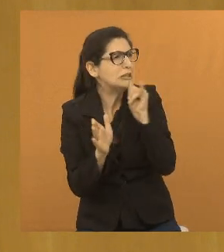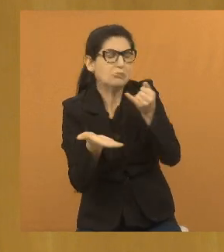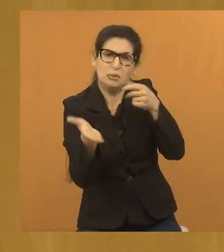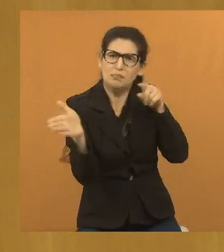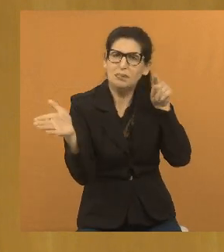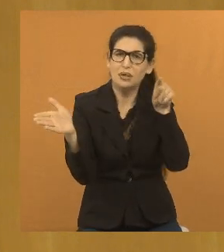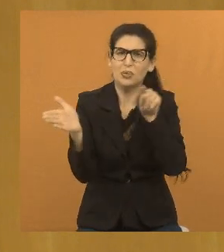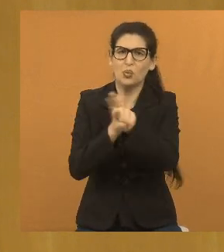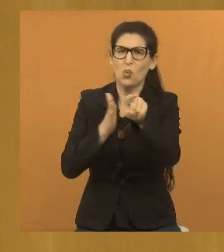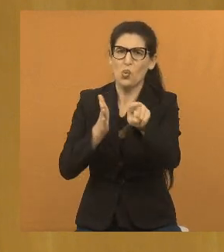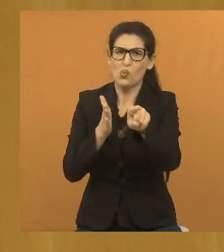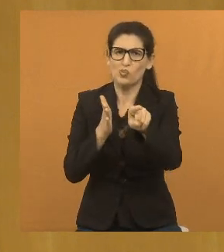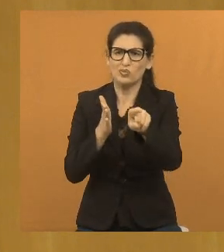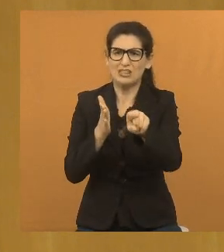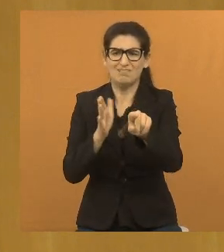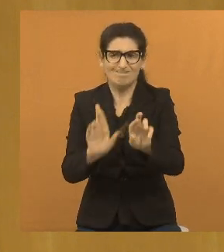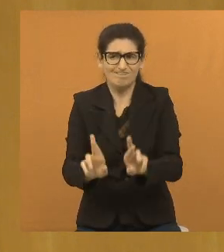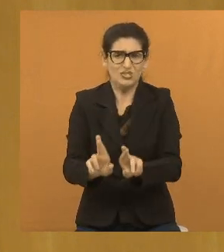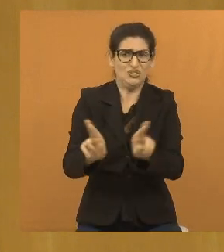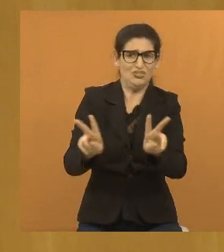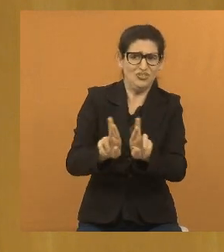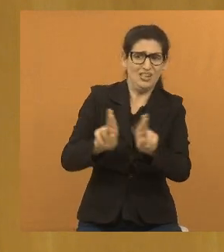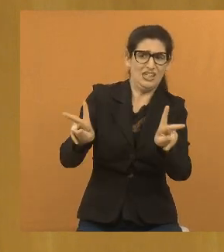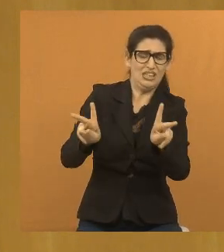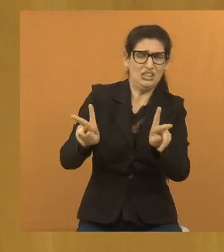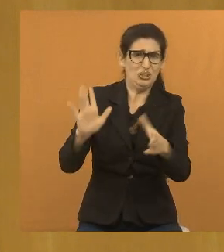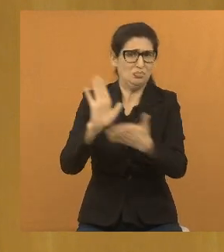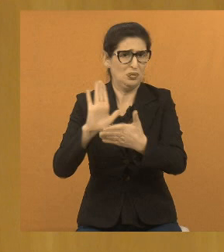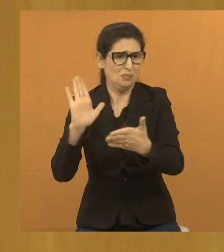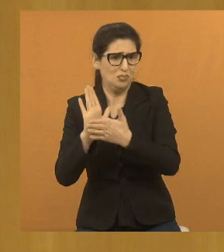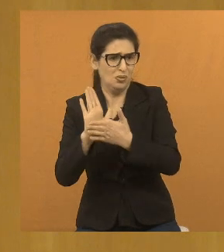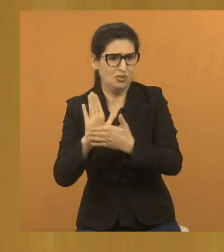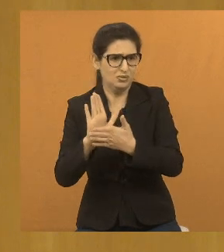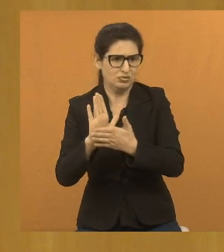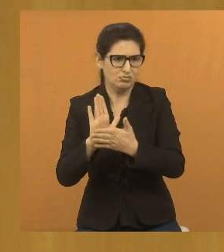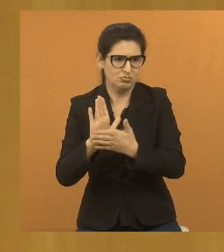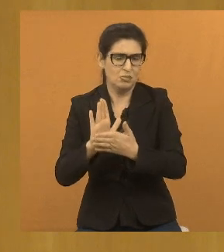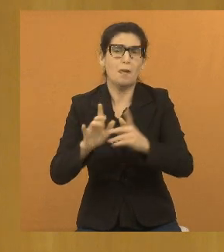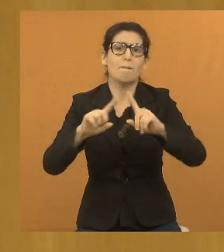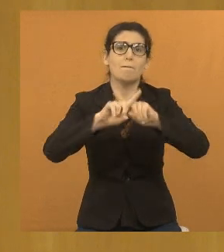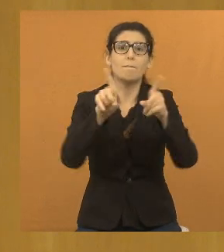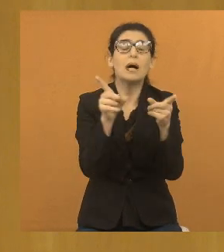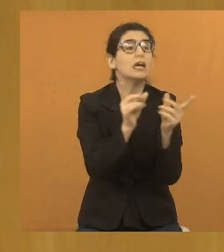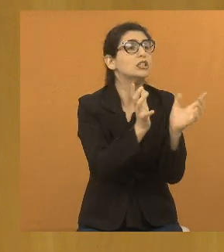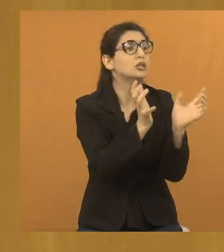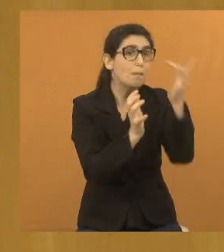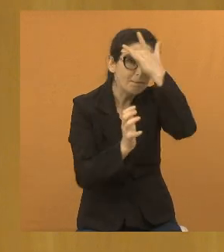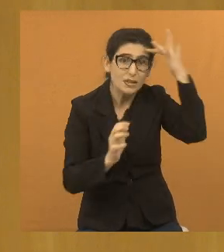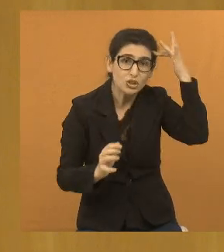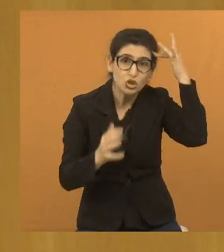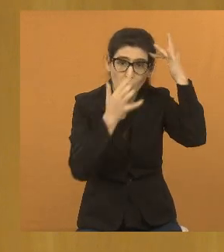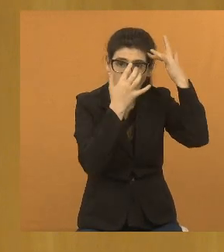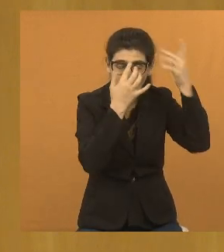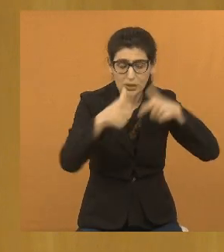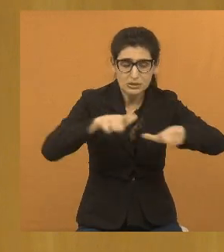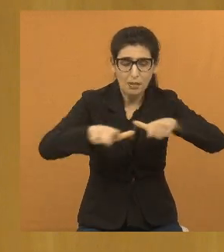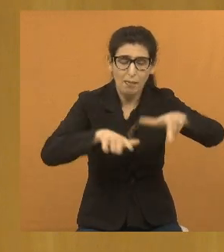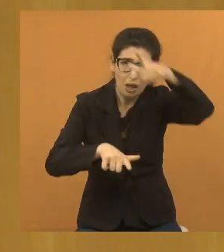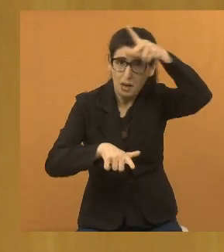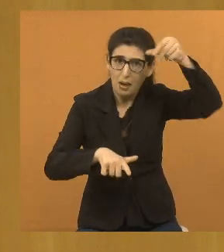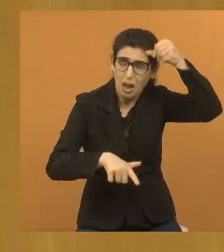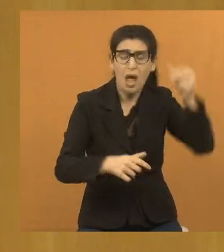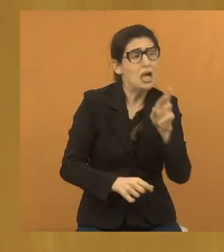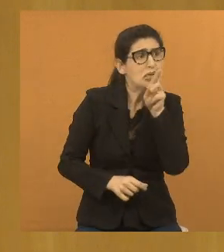tenham relação direta com o plano diretor. A gente está aqui, vários técnicos da Prefeitura estão aqui para poder responder as